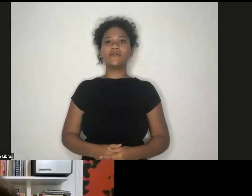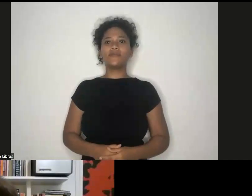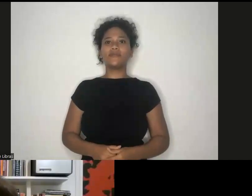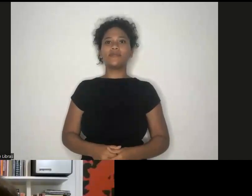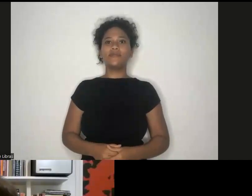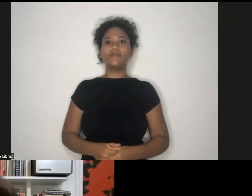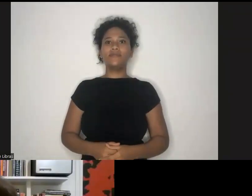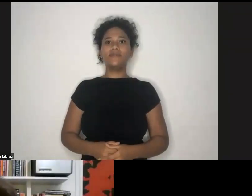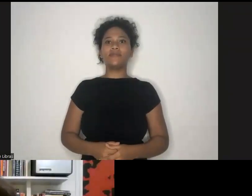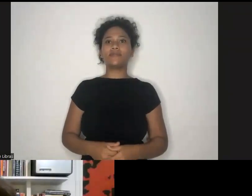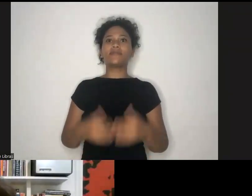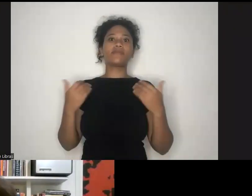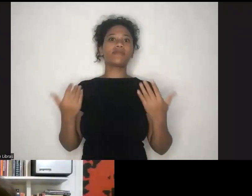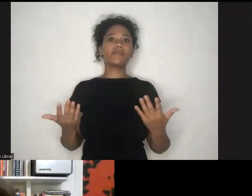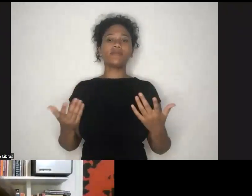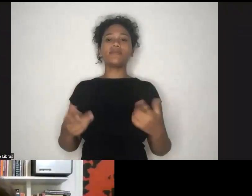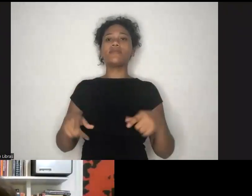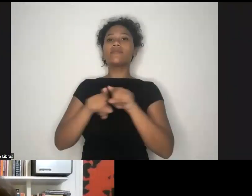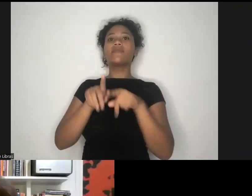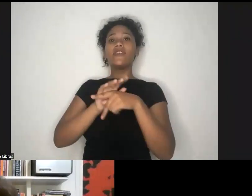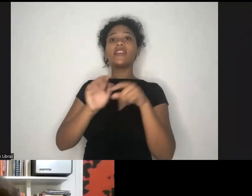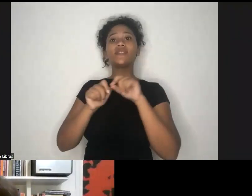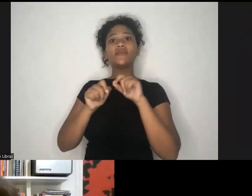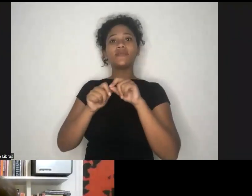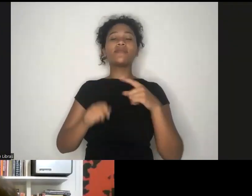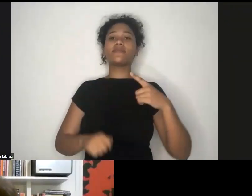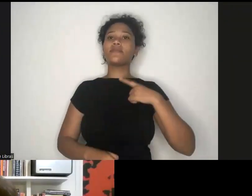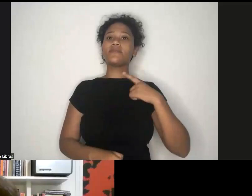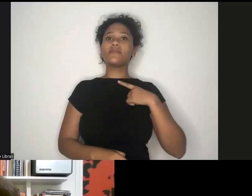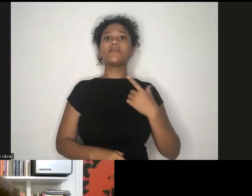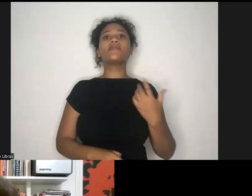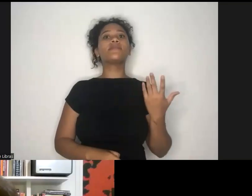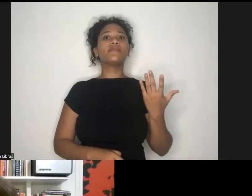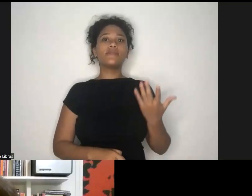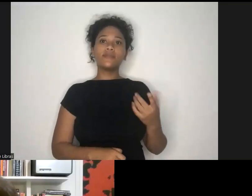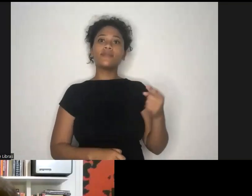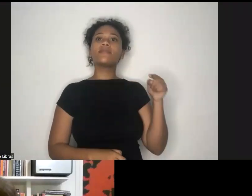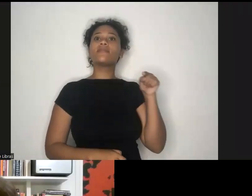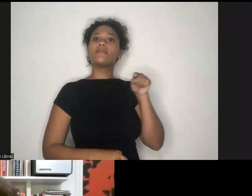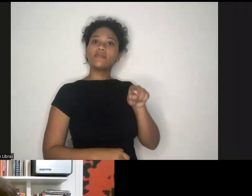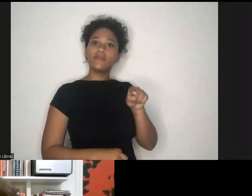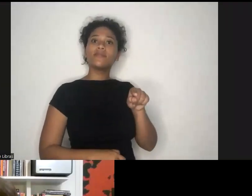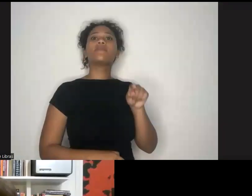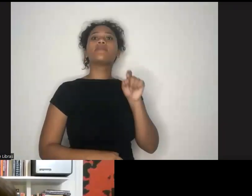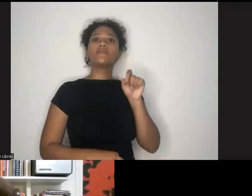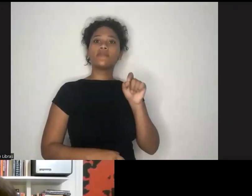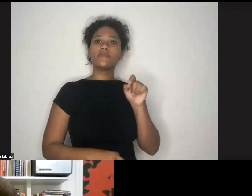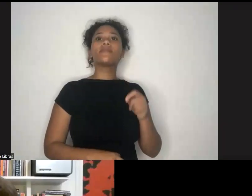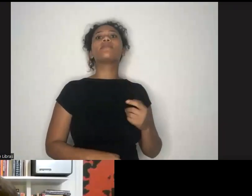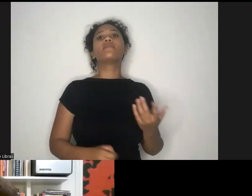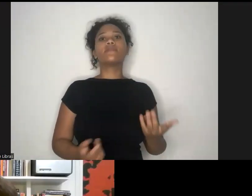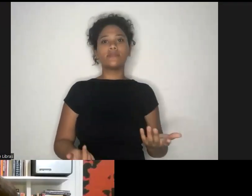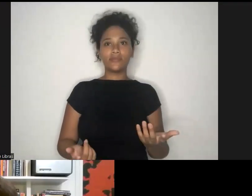poxa eu adorei as perguntas são incríveis assim é realmente eu vou falar para vocês eu tenho que tomar muito cuidado com com as coisas que eu penso